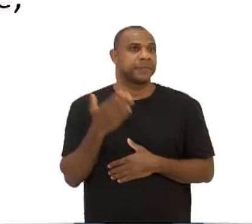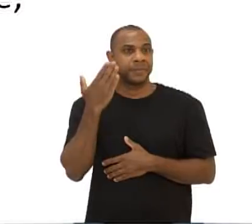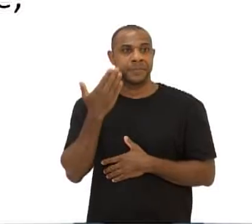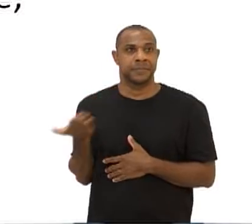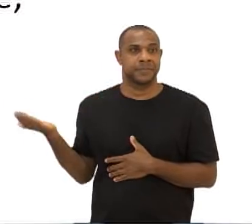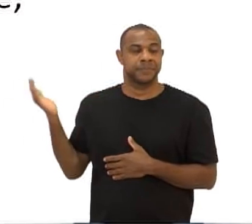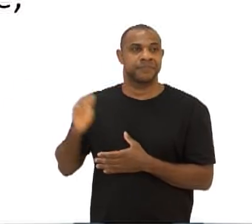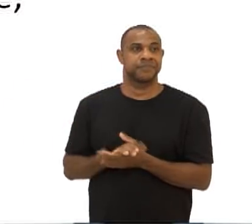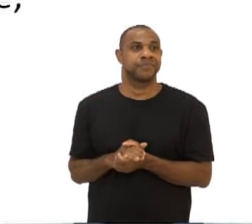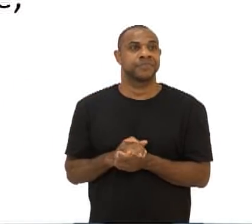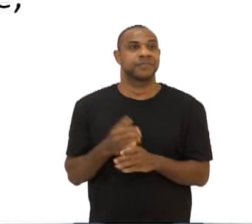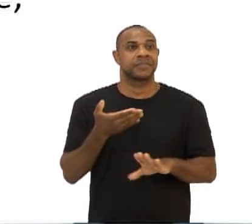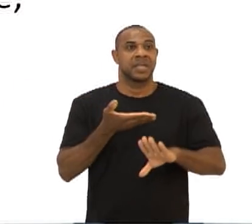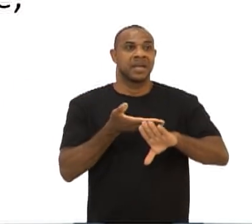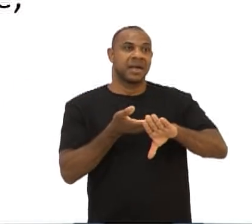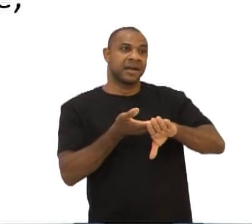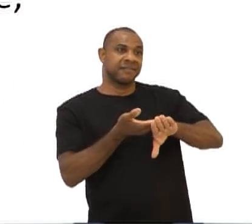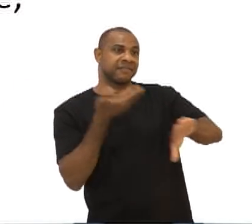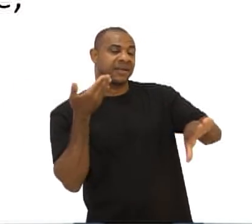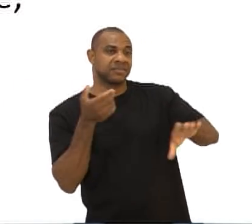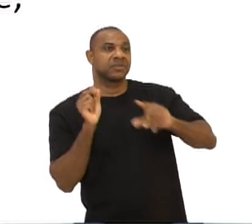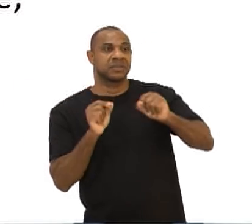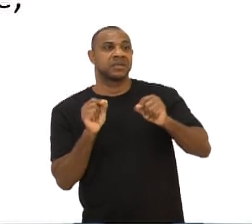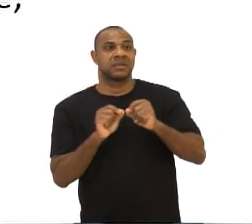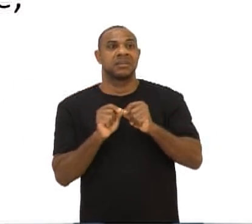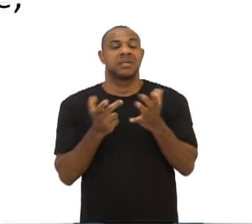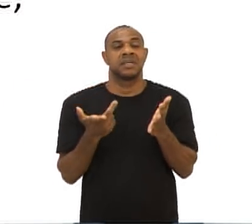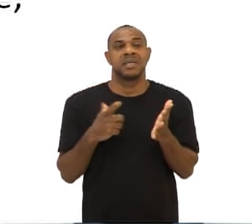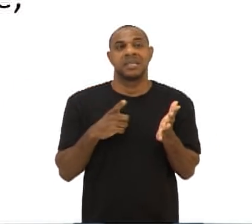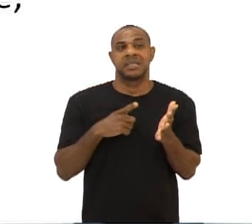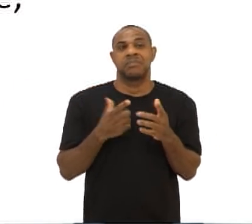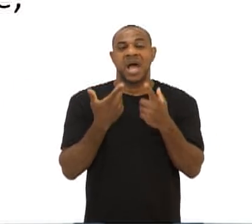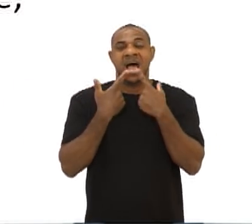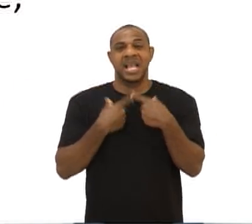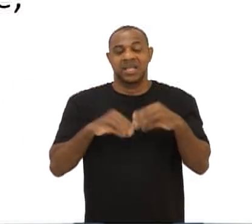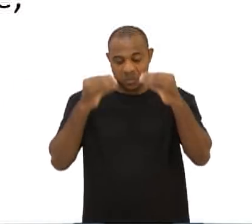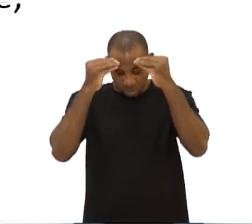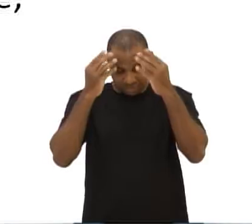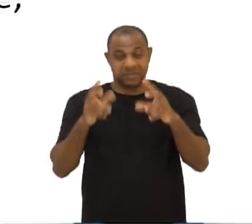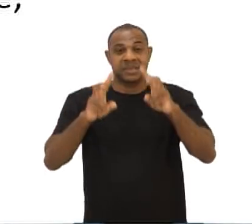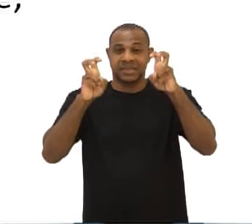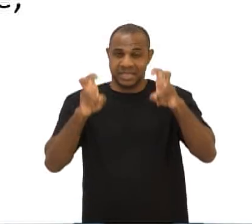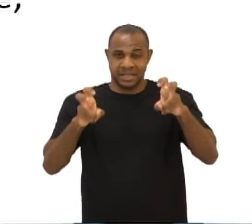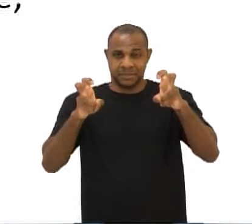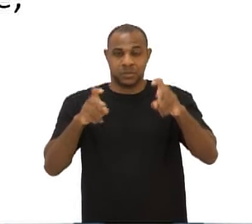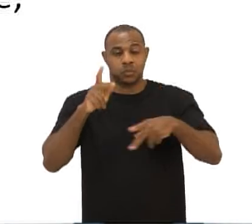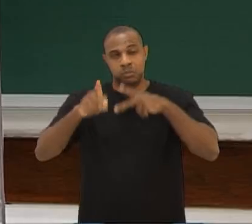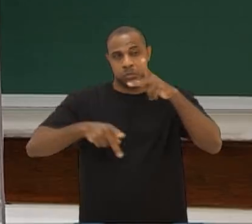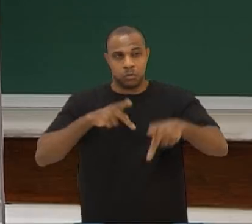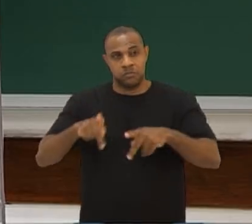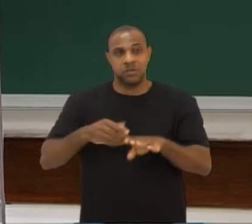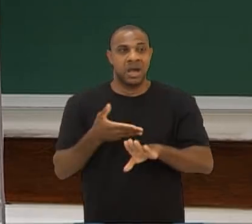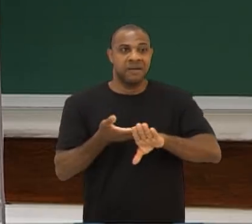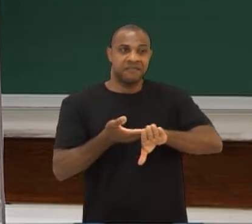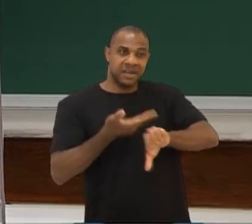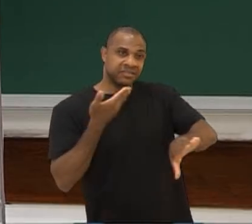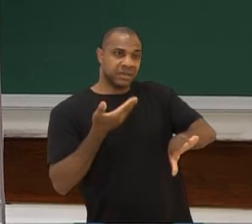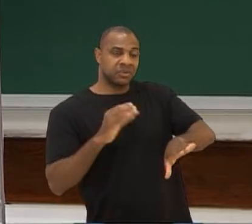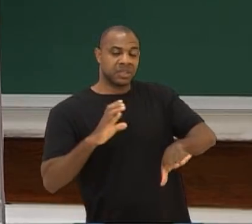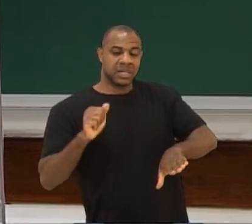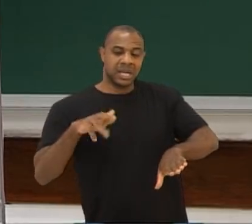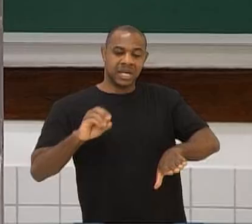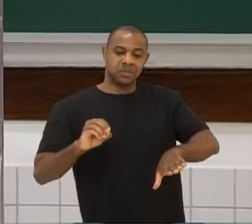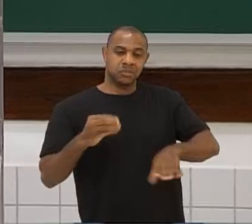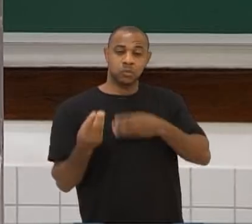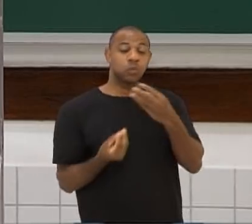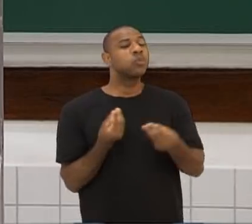Afasta-se do cânone à medida que incorpora uma linguagem de temas populares. O que é afastar-se do cânone?